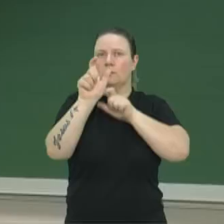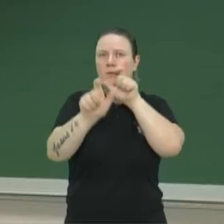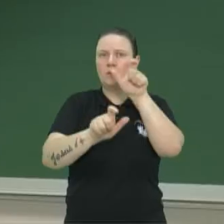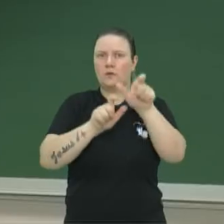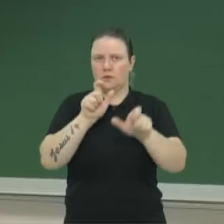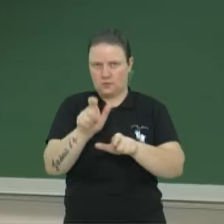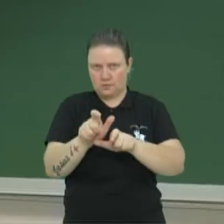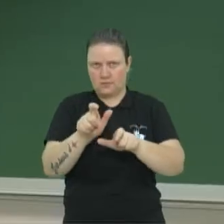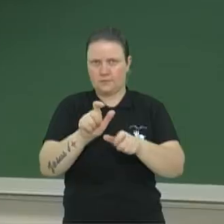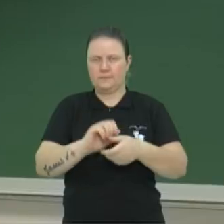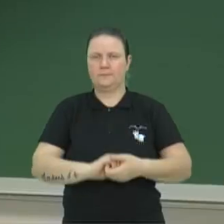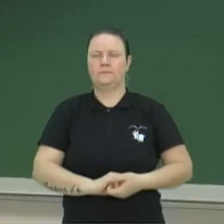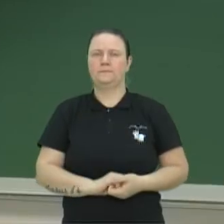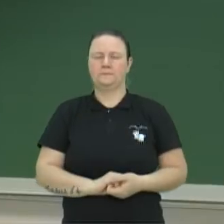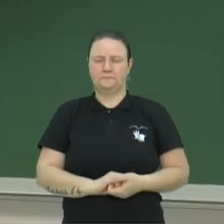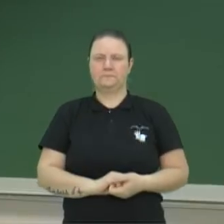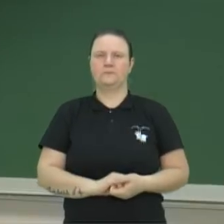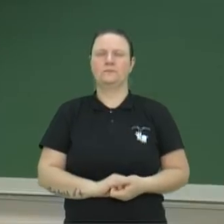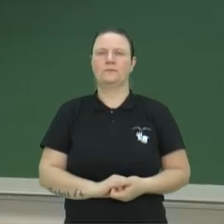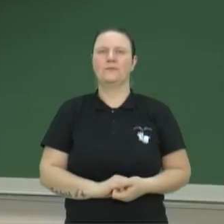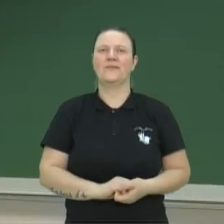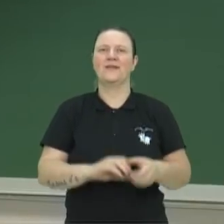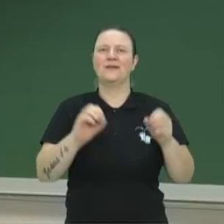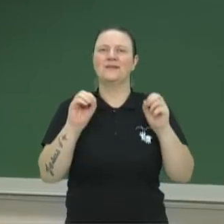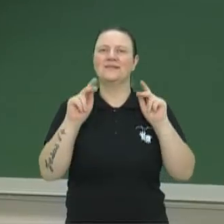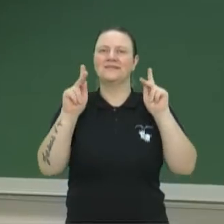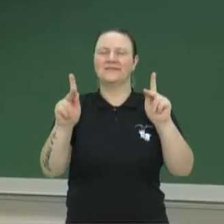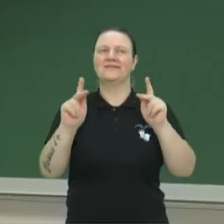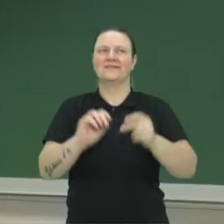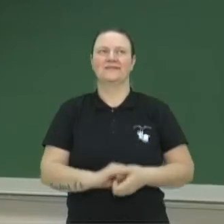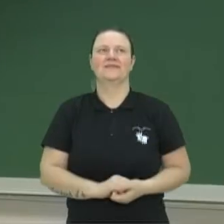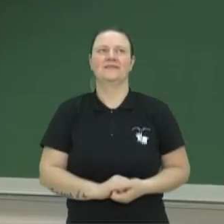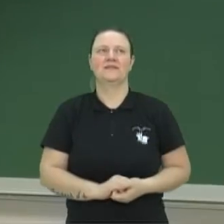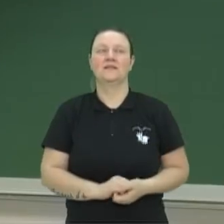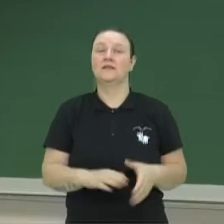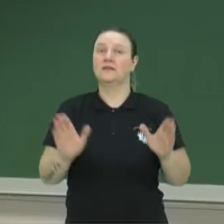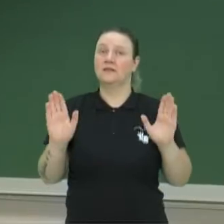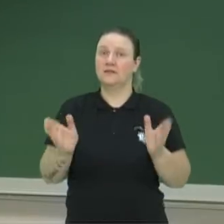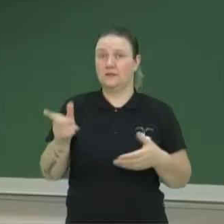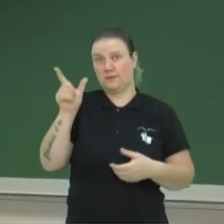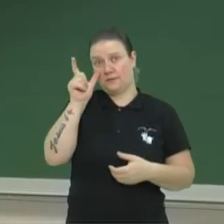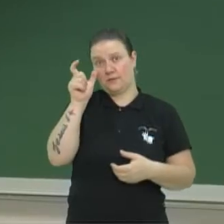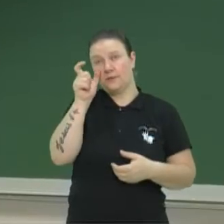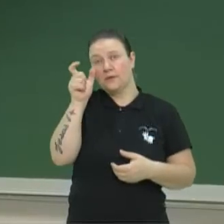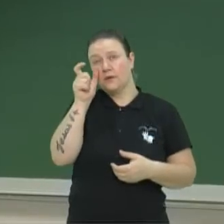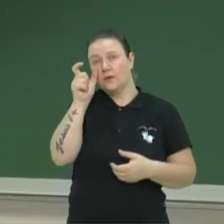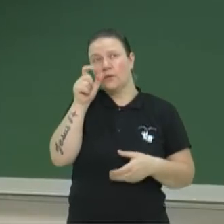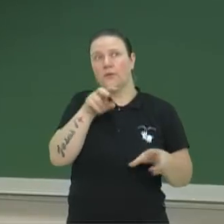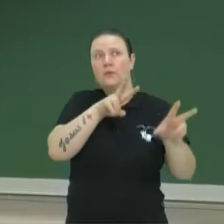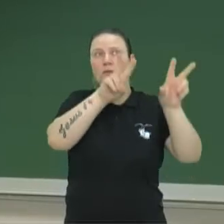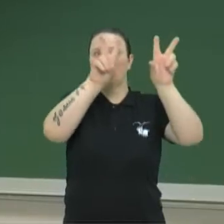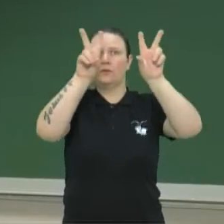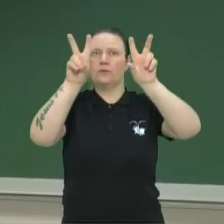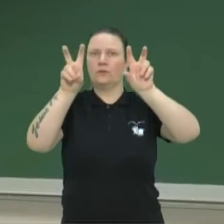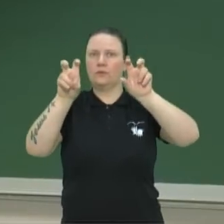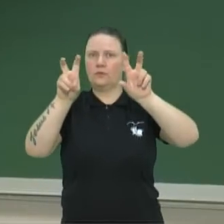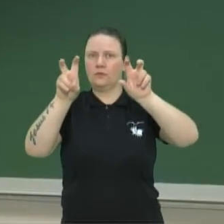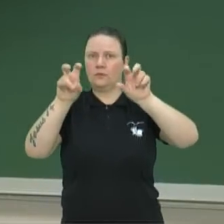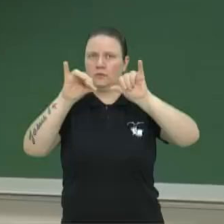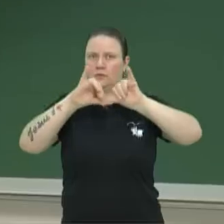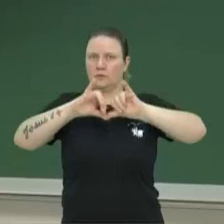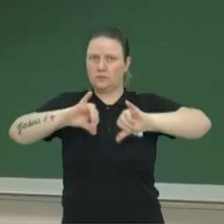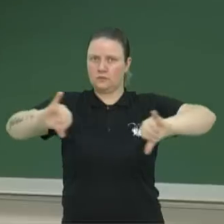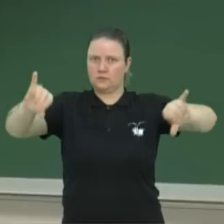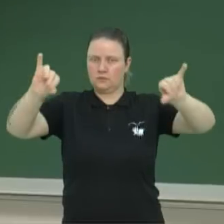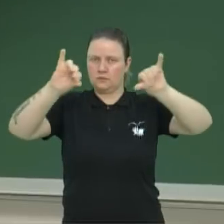em hiato, beleza? Muito bem. Então acompanhe aqui comigo o título desta notícia,